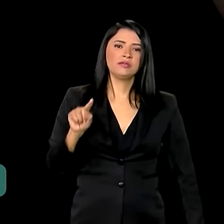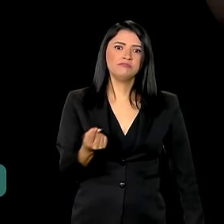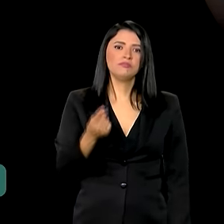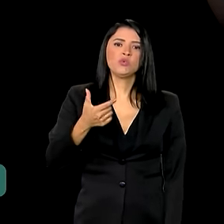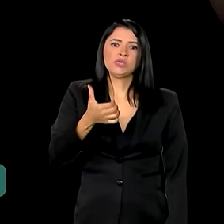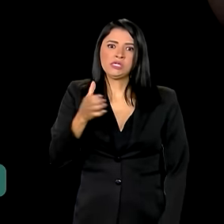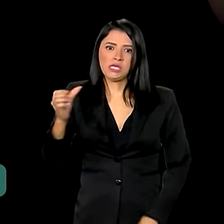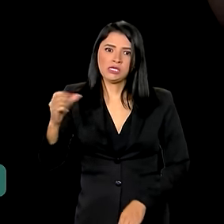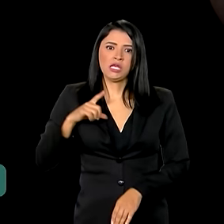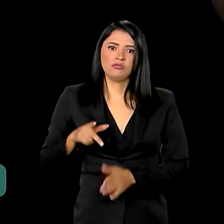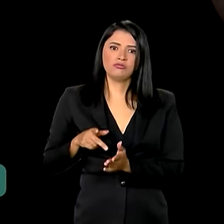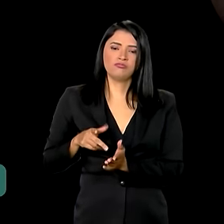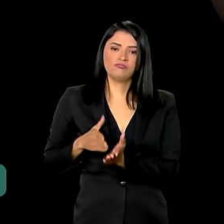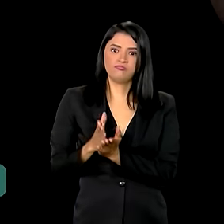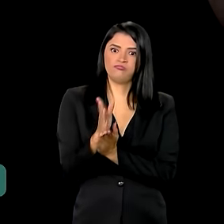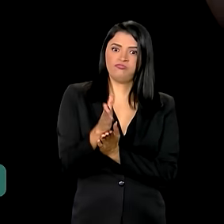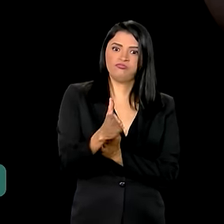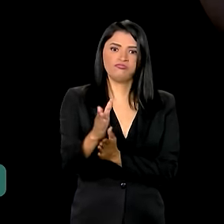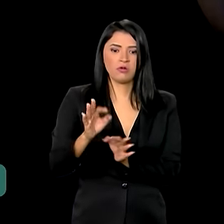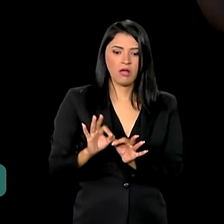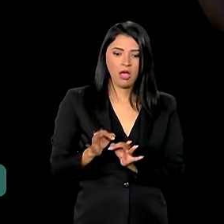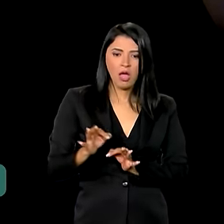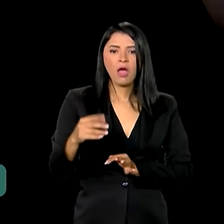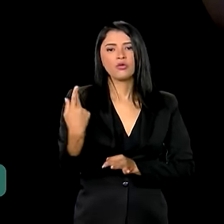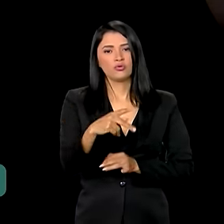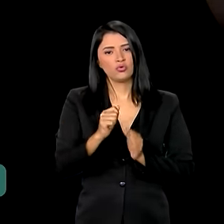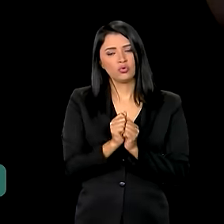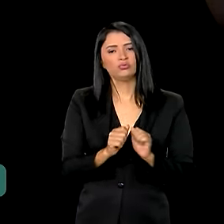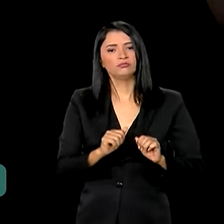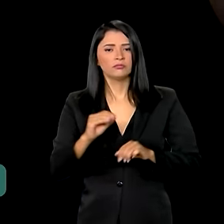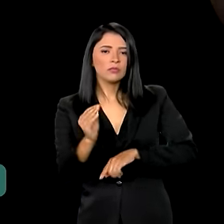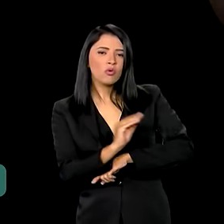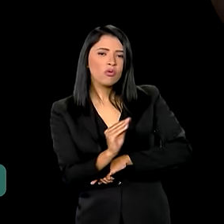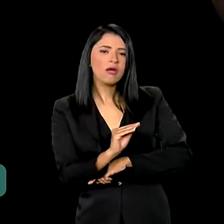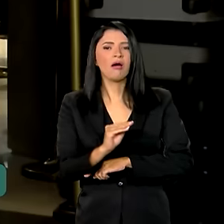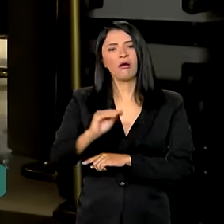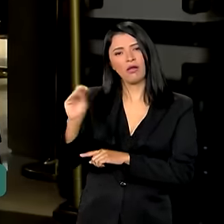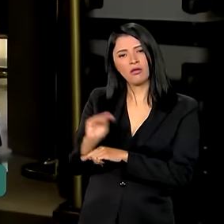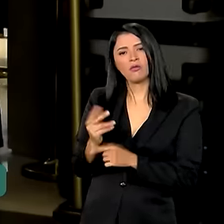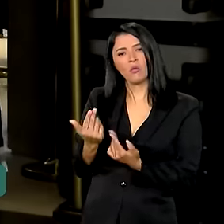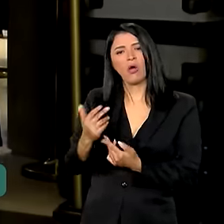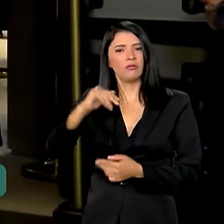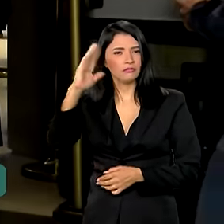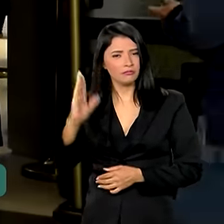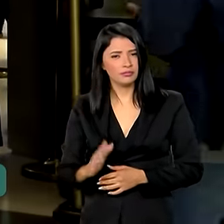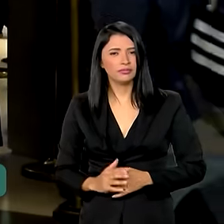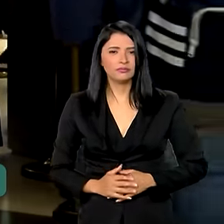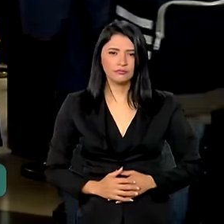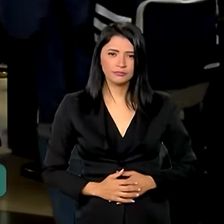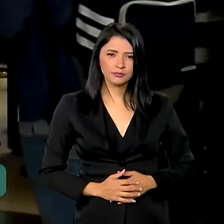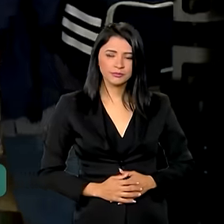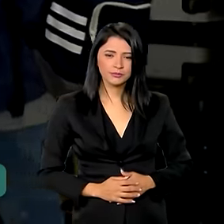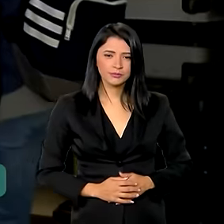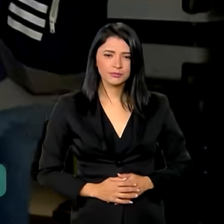quilômetros de fronteira com a Bolívia. Ou seja, cuidar da Bolívia, cuidar do Brasil.